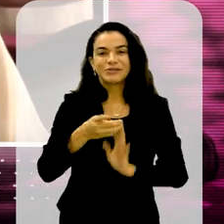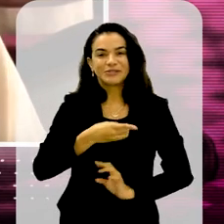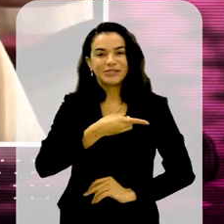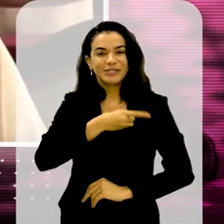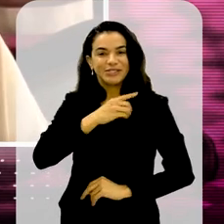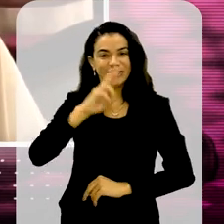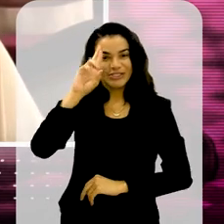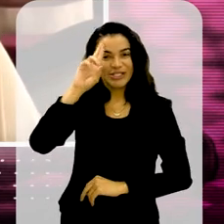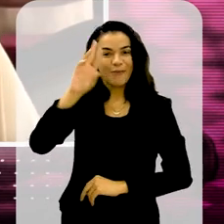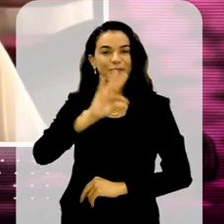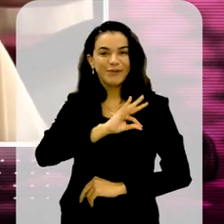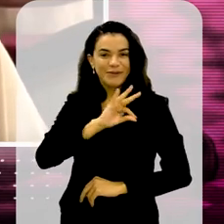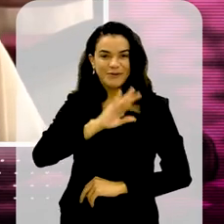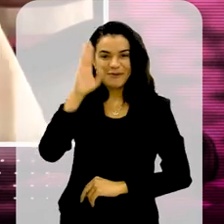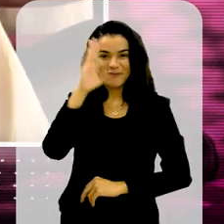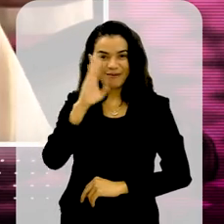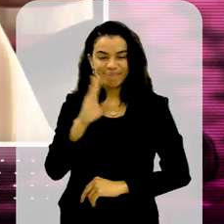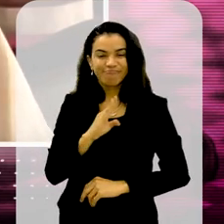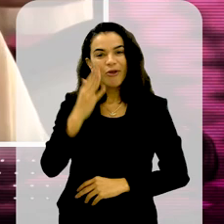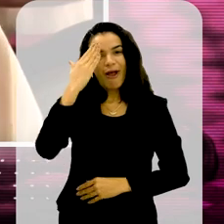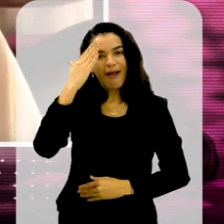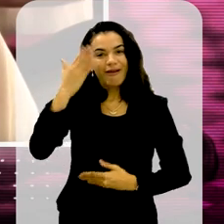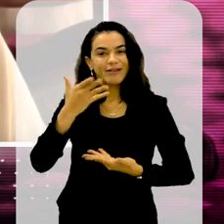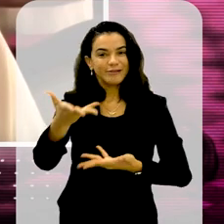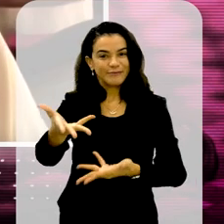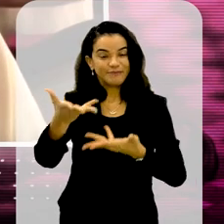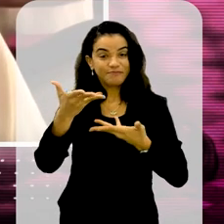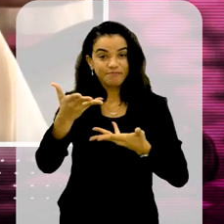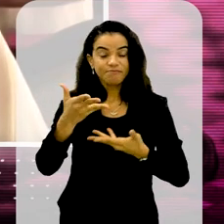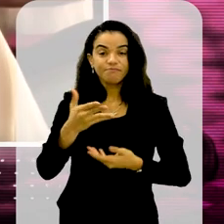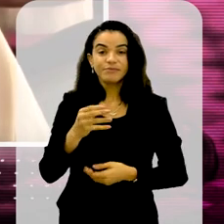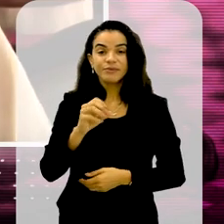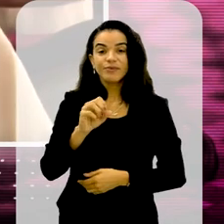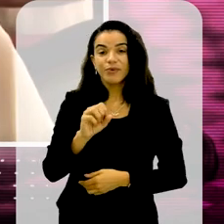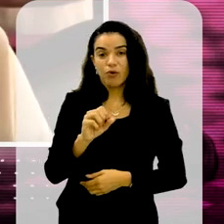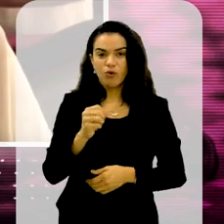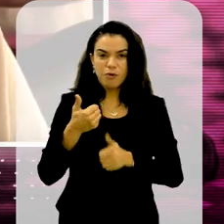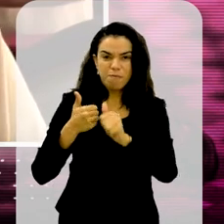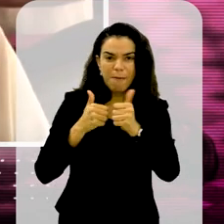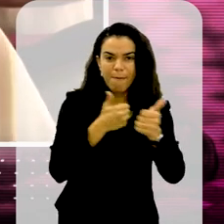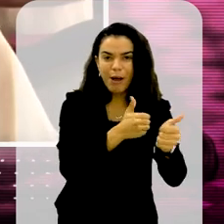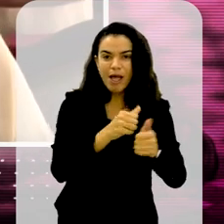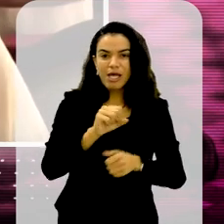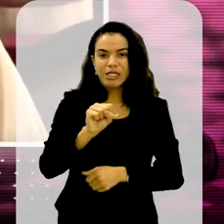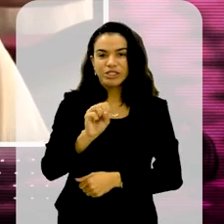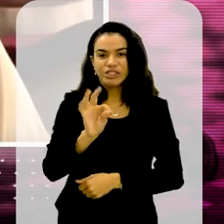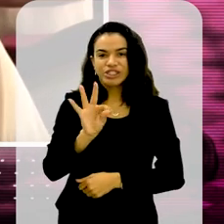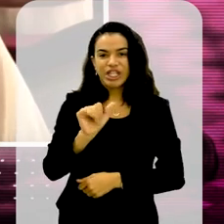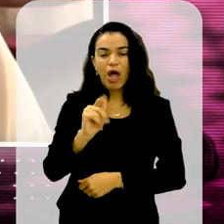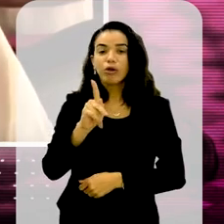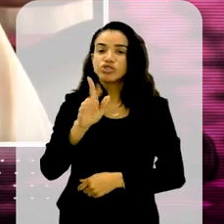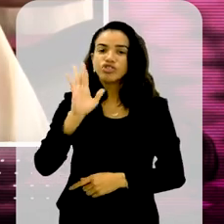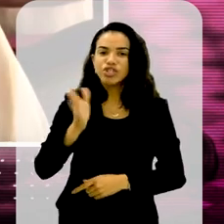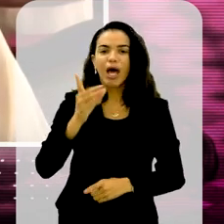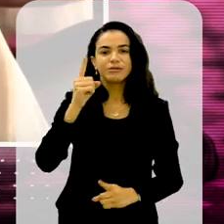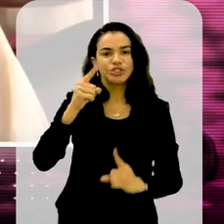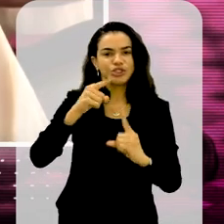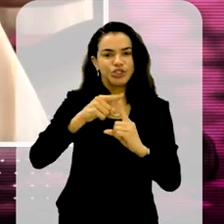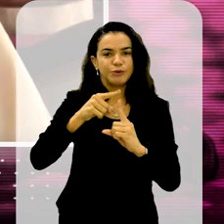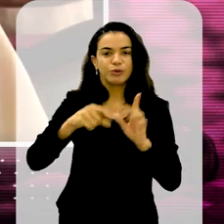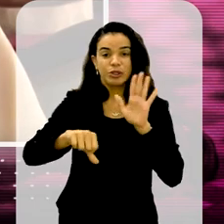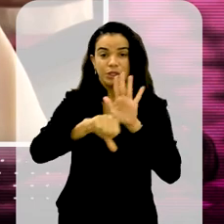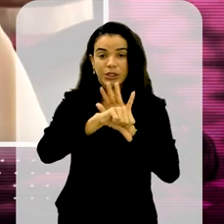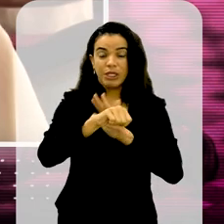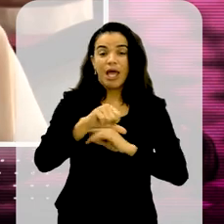eu agradeço o convite. O stalking, que é tipificado no nosso Código Penal, no